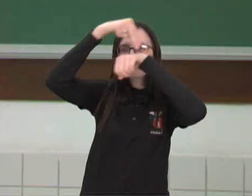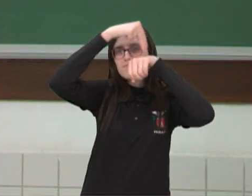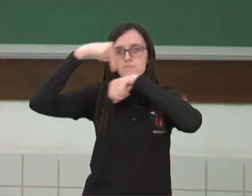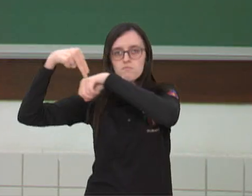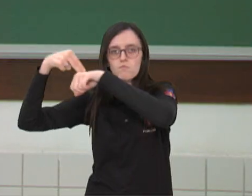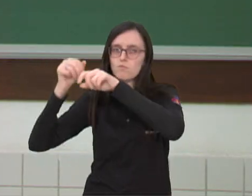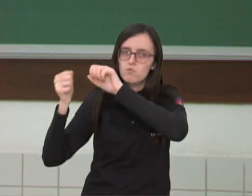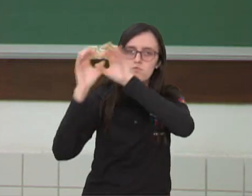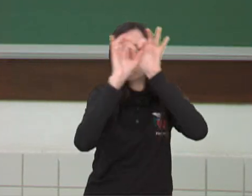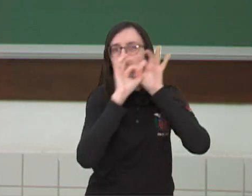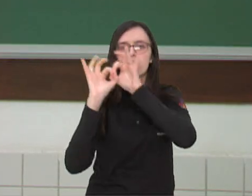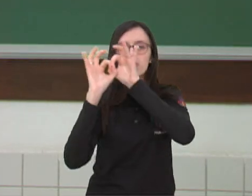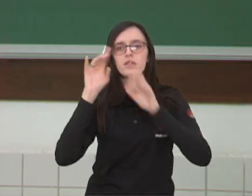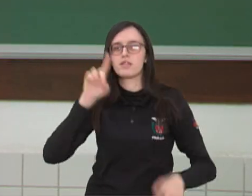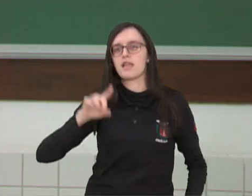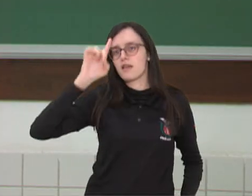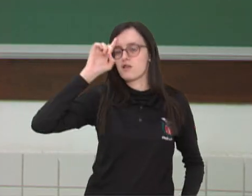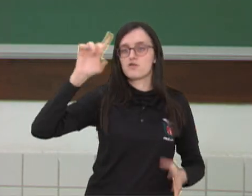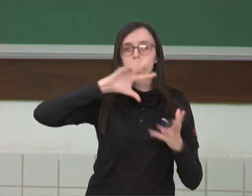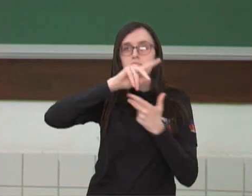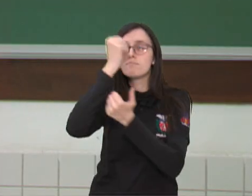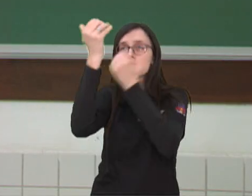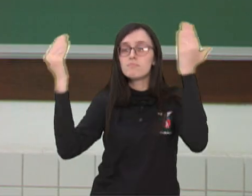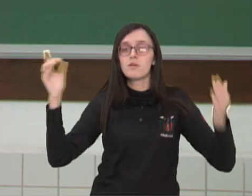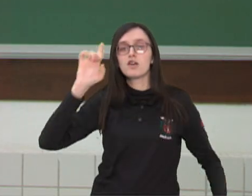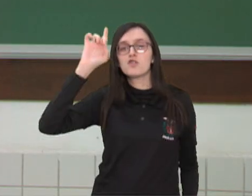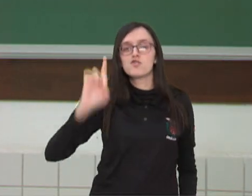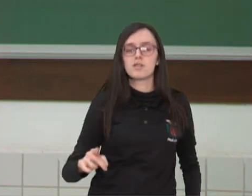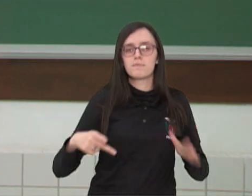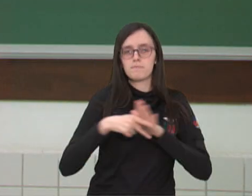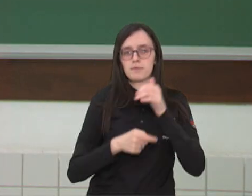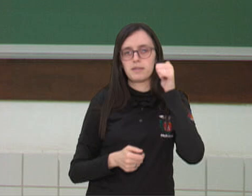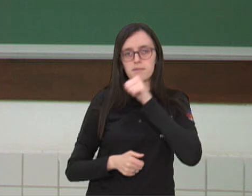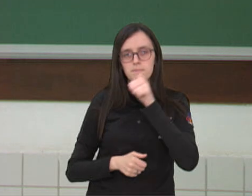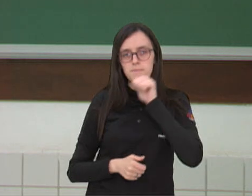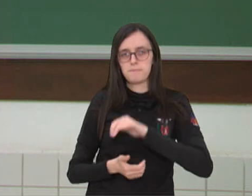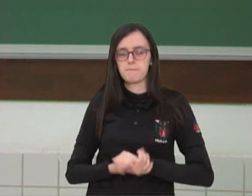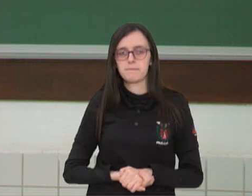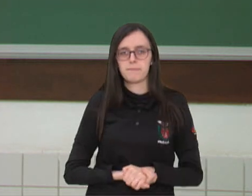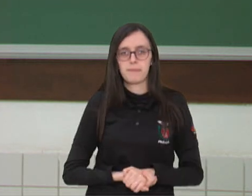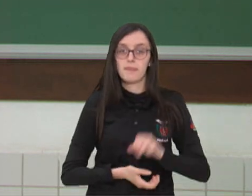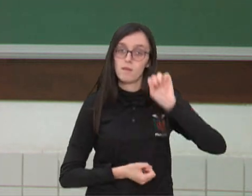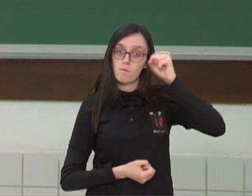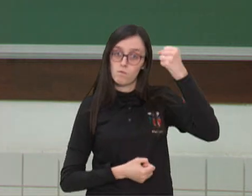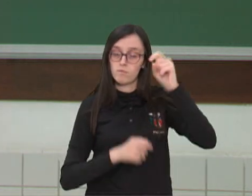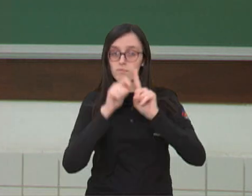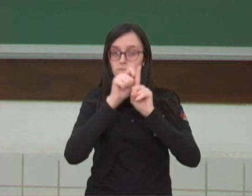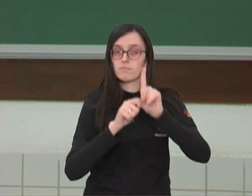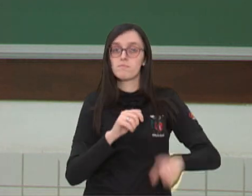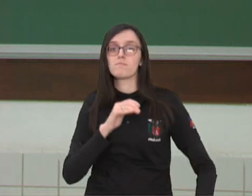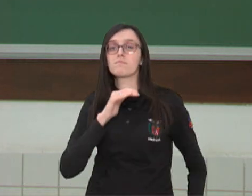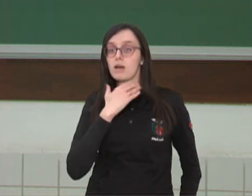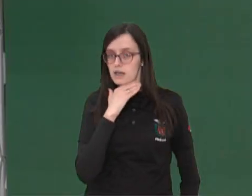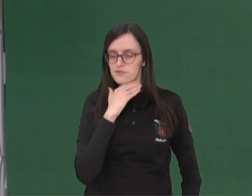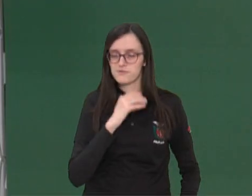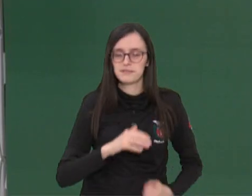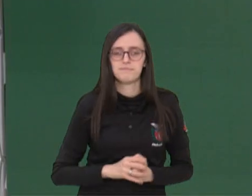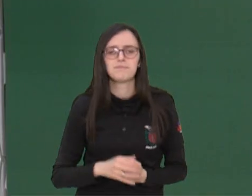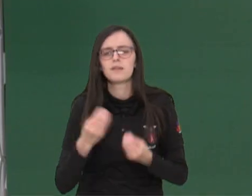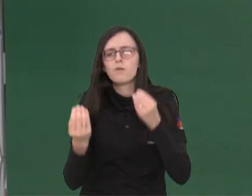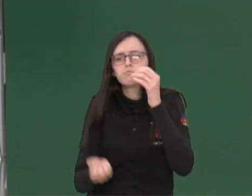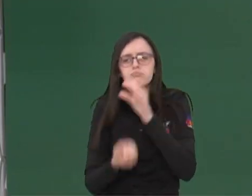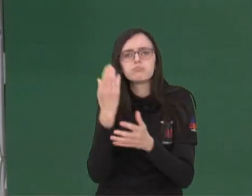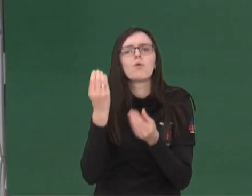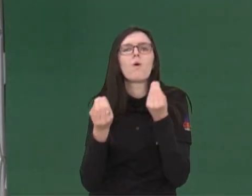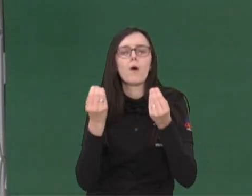Dia Internacional da Luta pelos Direitos da Mulher, 8 de março. Como surgiu